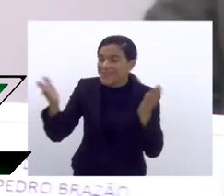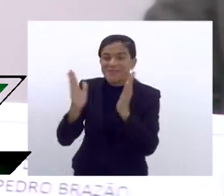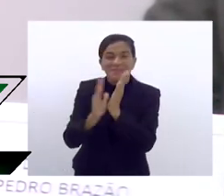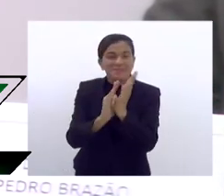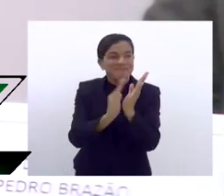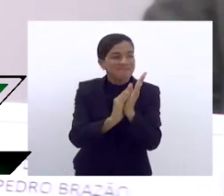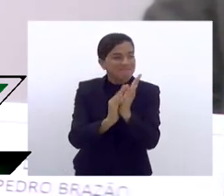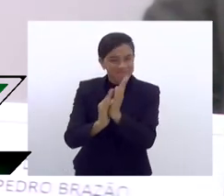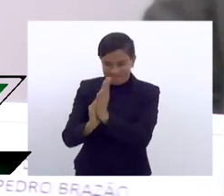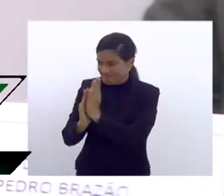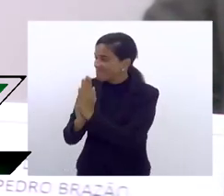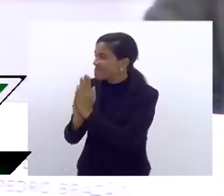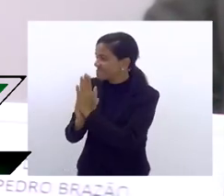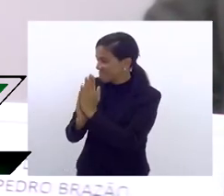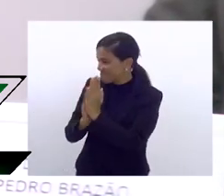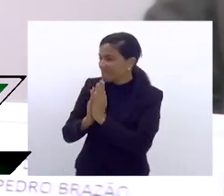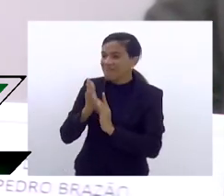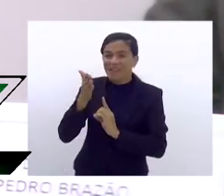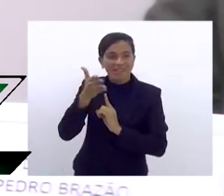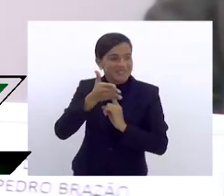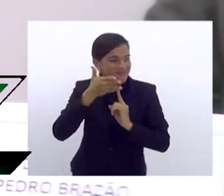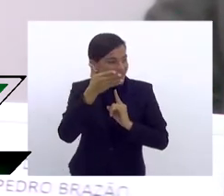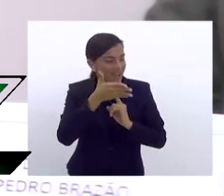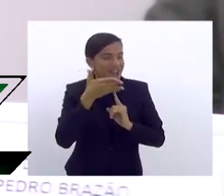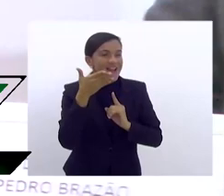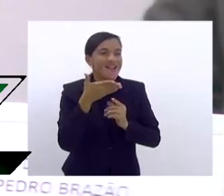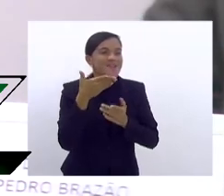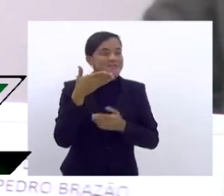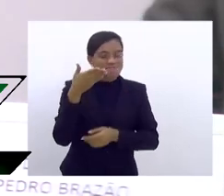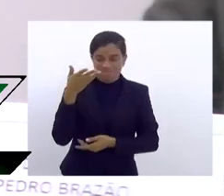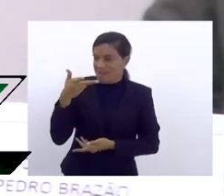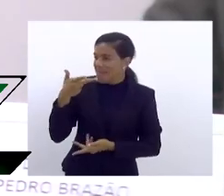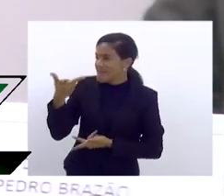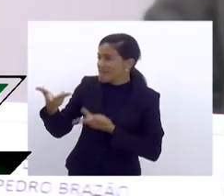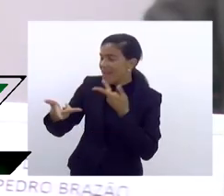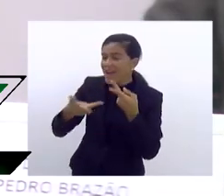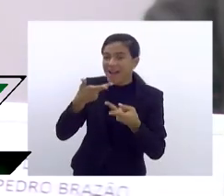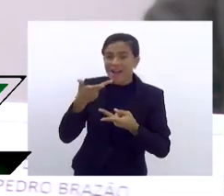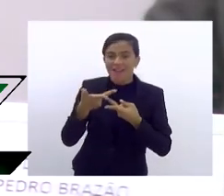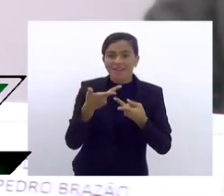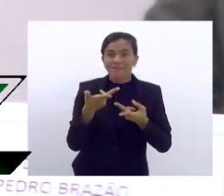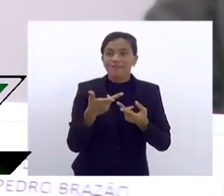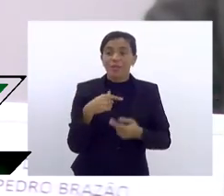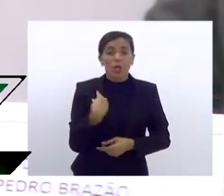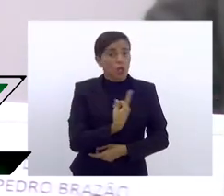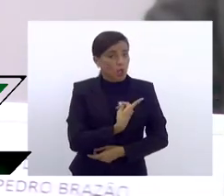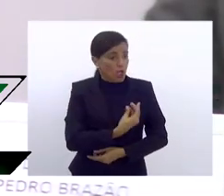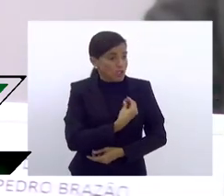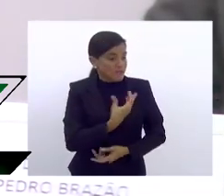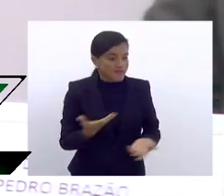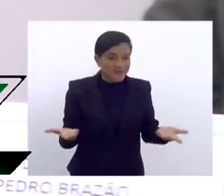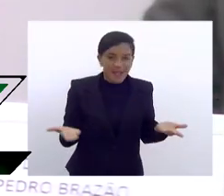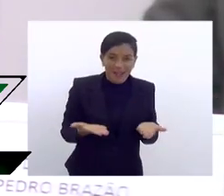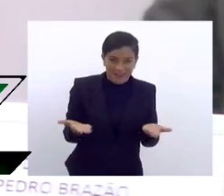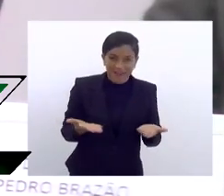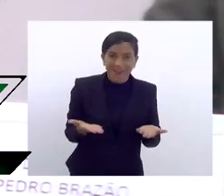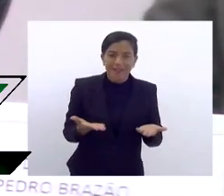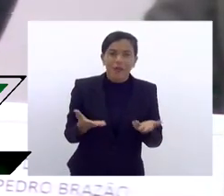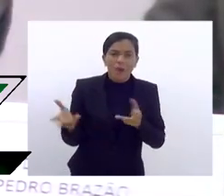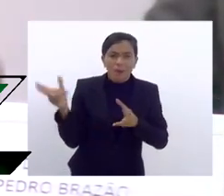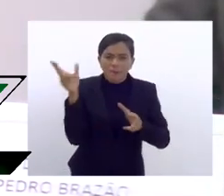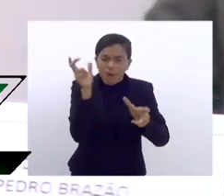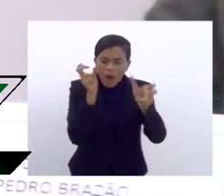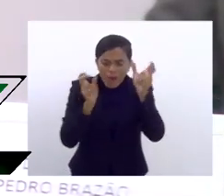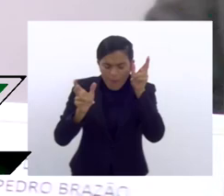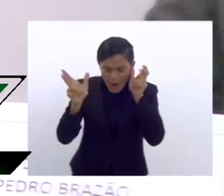pelas falas pelos discursos e nós estamos aqui de alguma forma captando